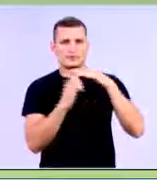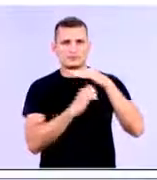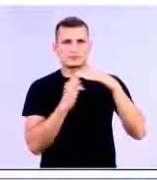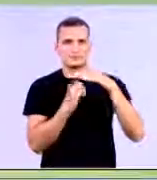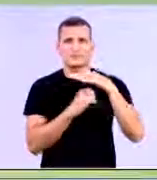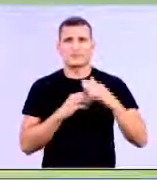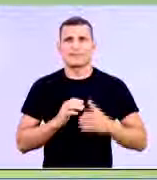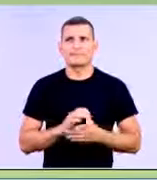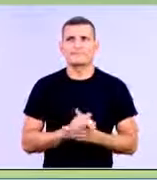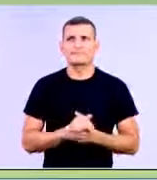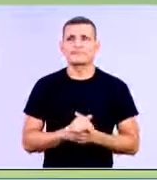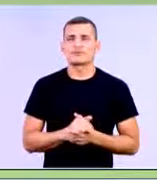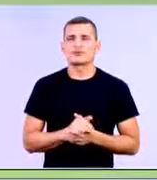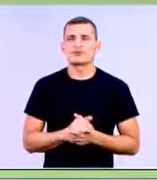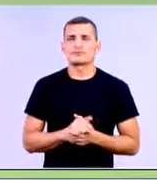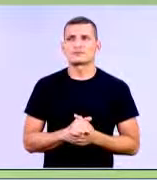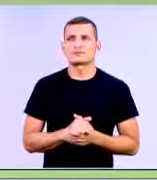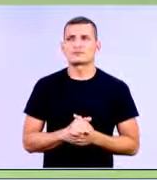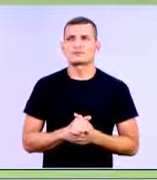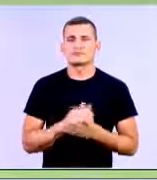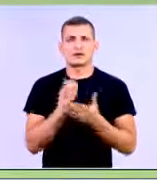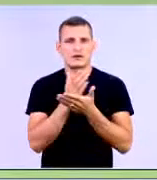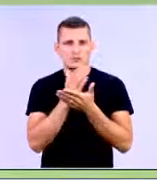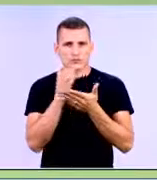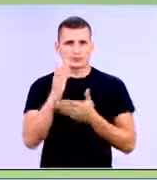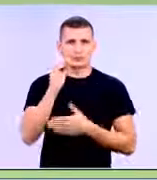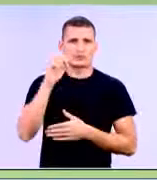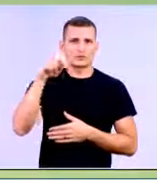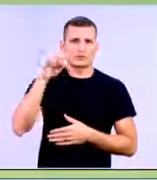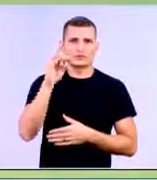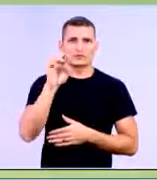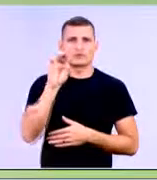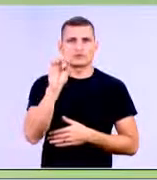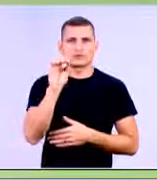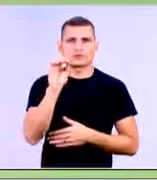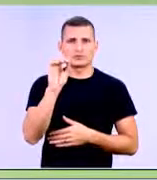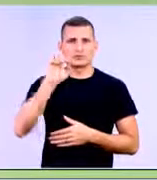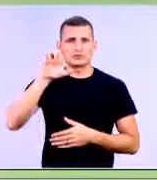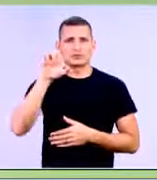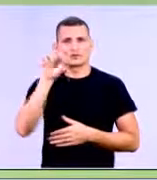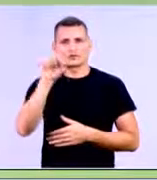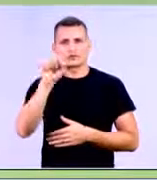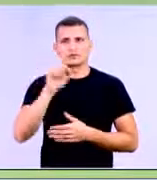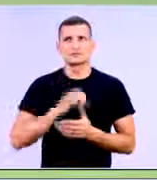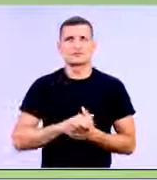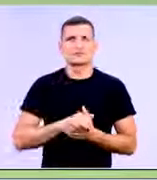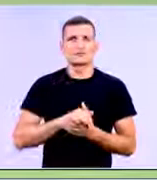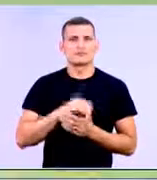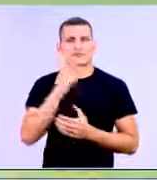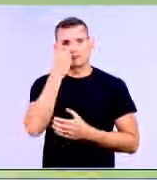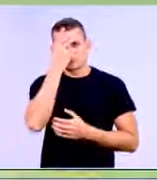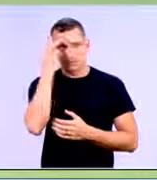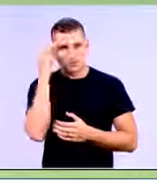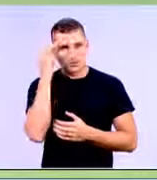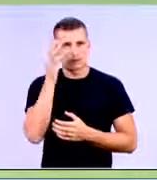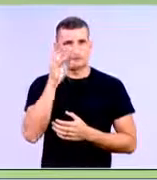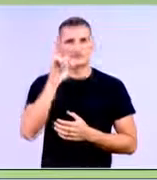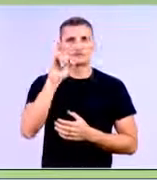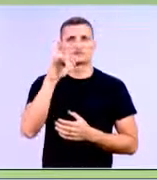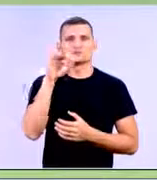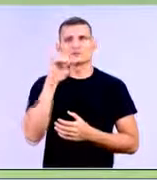certo? Alguns controles, há inúmeros controles. Há controles de pessoal,